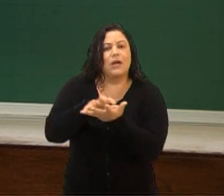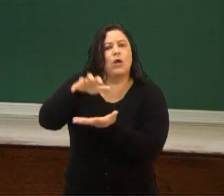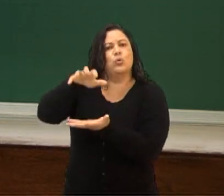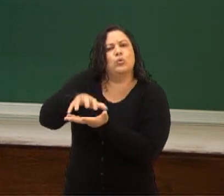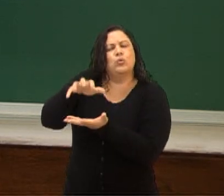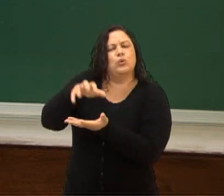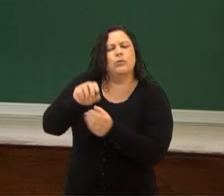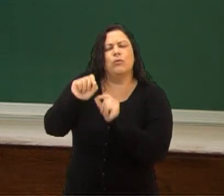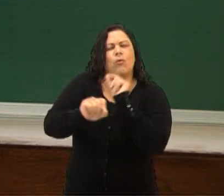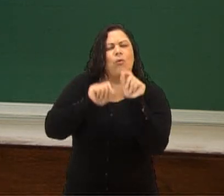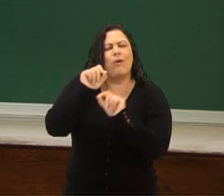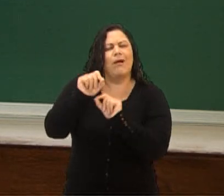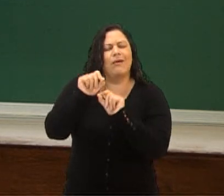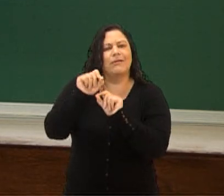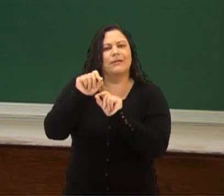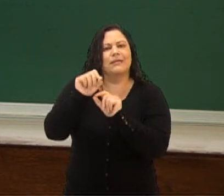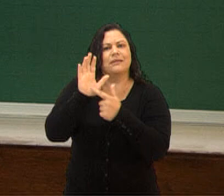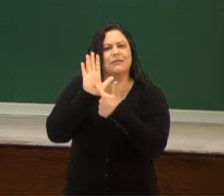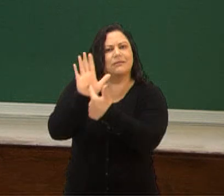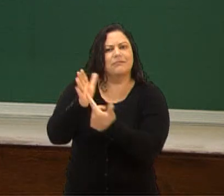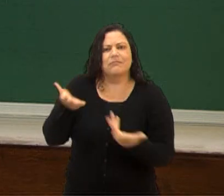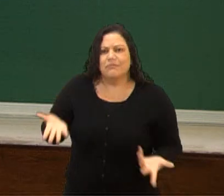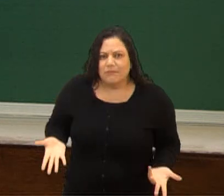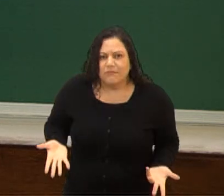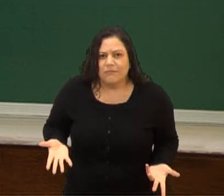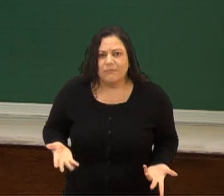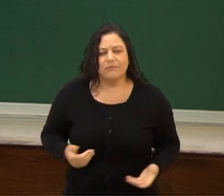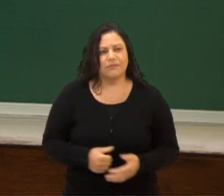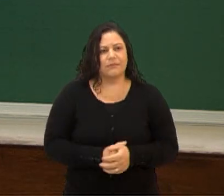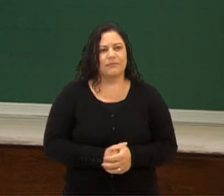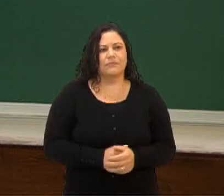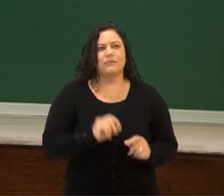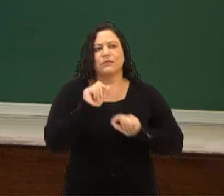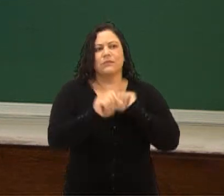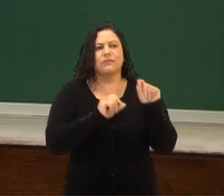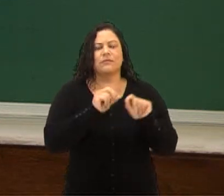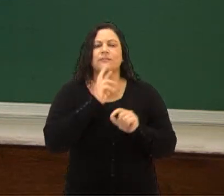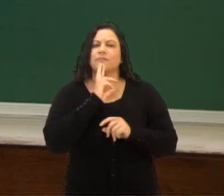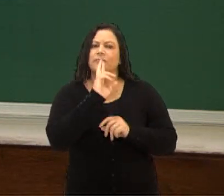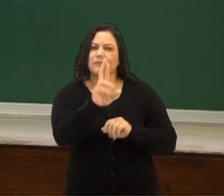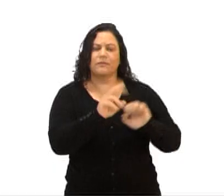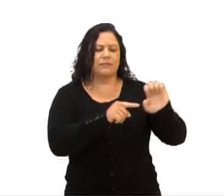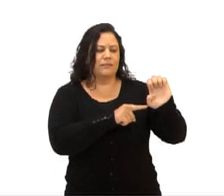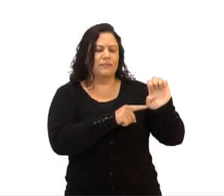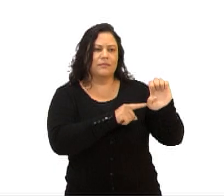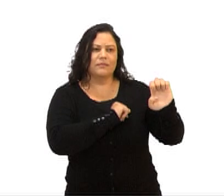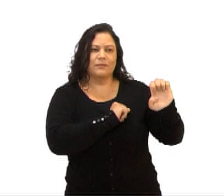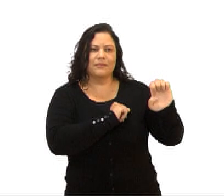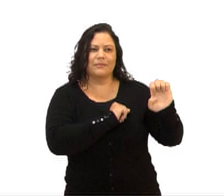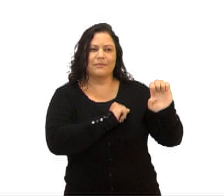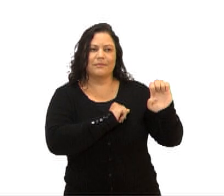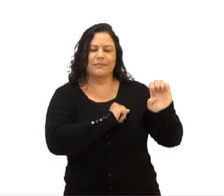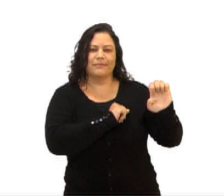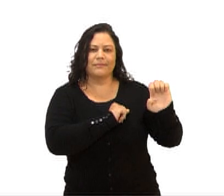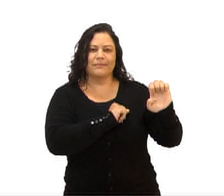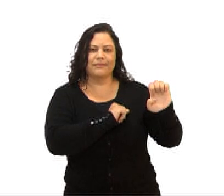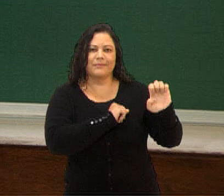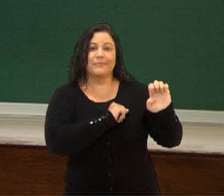aqui nessa figura? Bom, a forma geométrica é um prisma triangular reto.